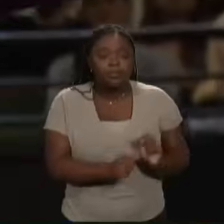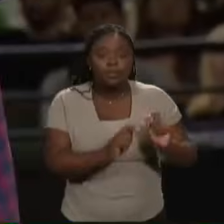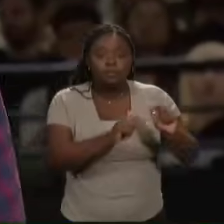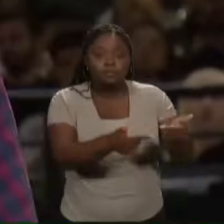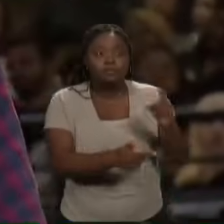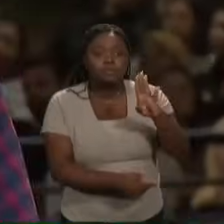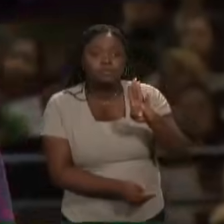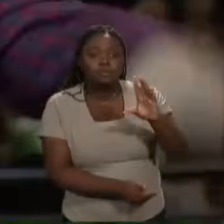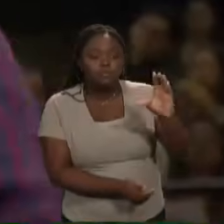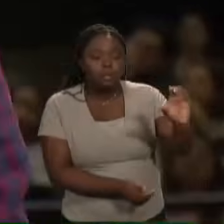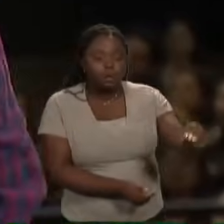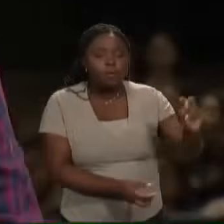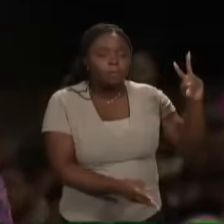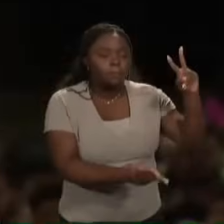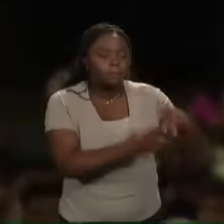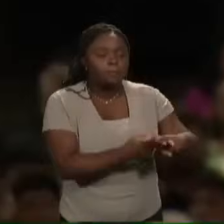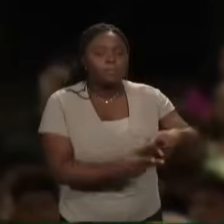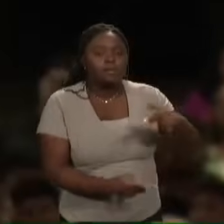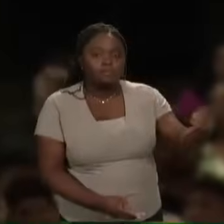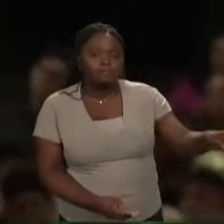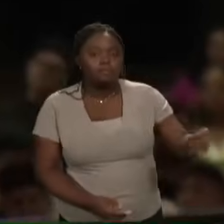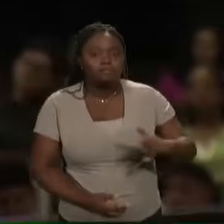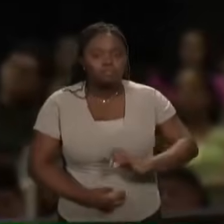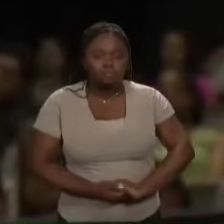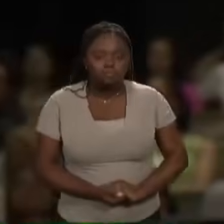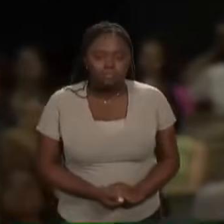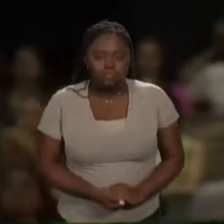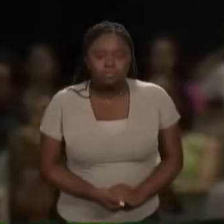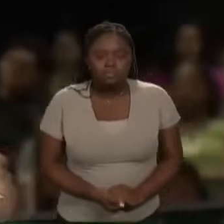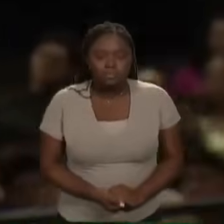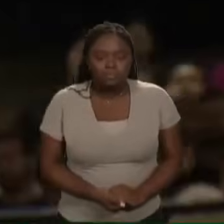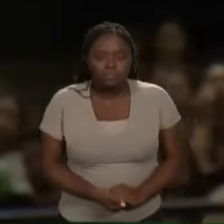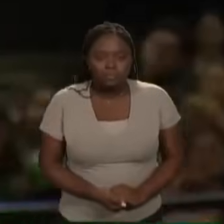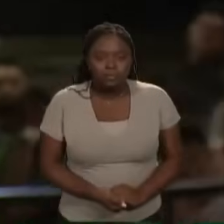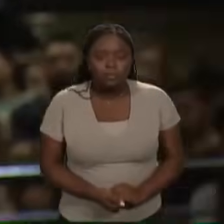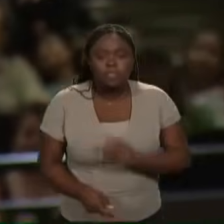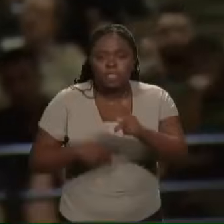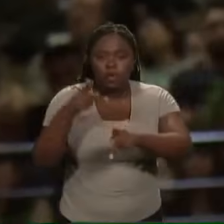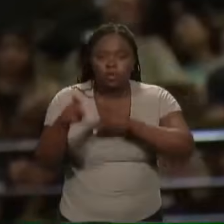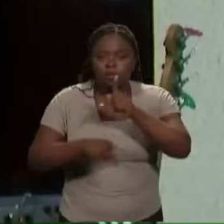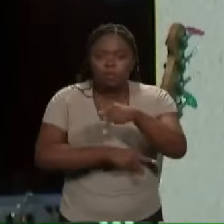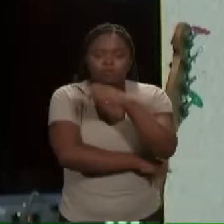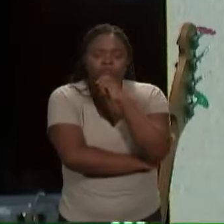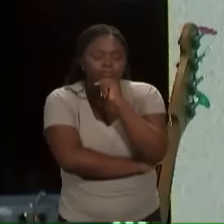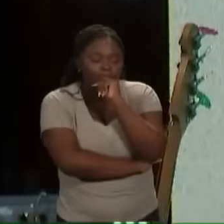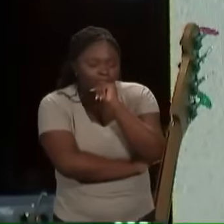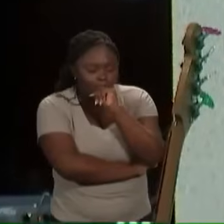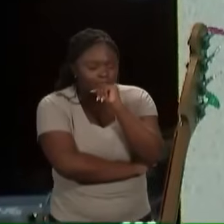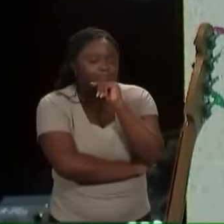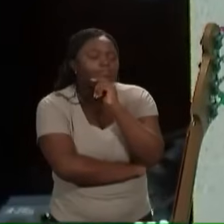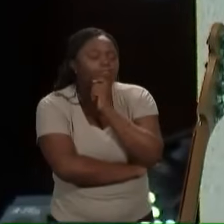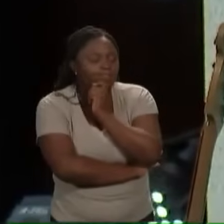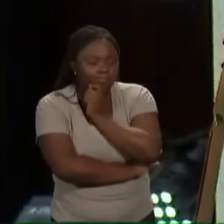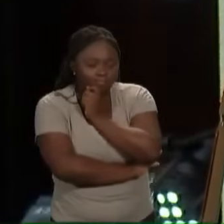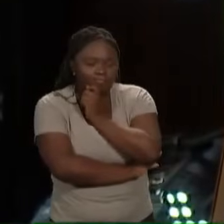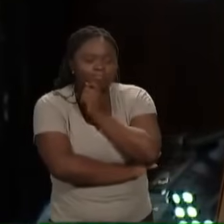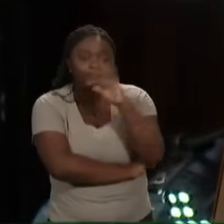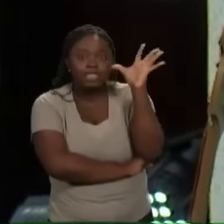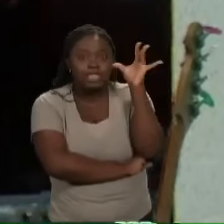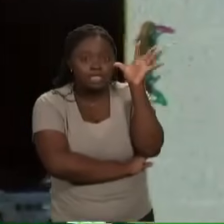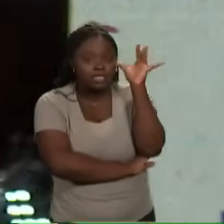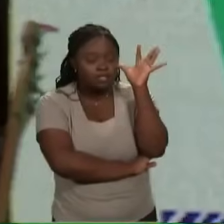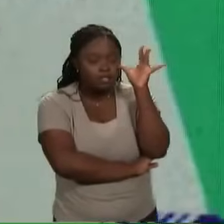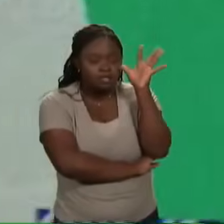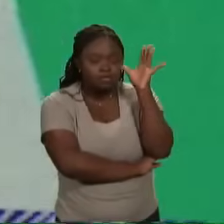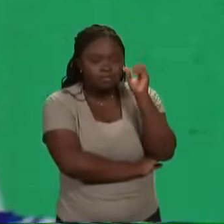boletim de ocorrência e cadeia no homem. O povo estava assistindo. Gente,